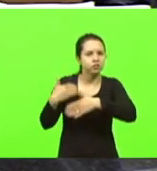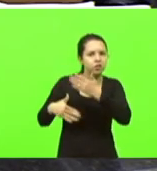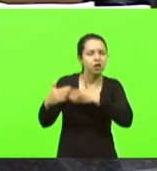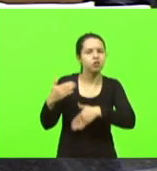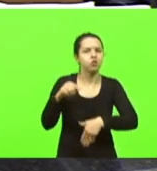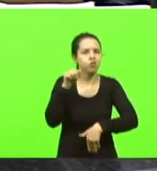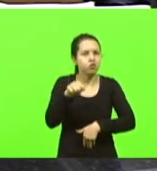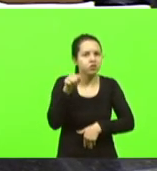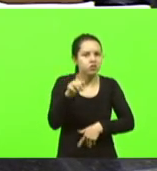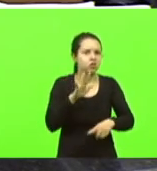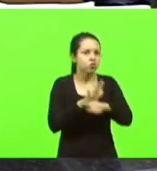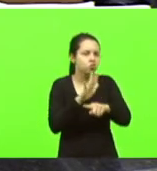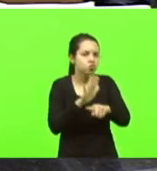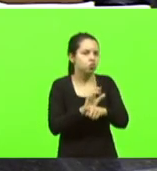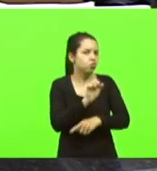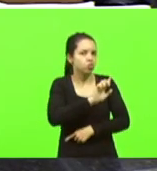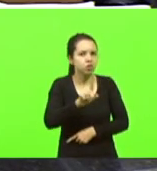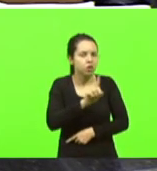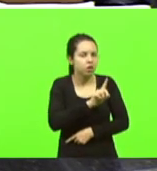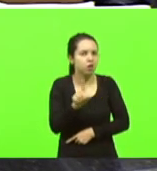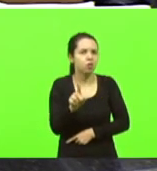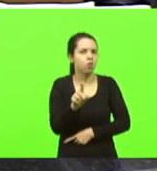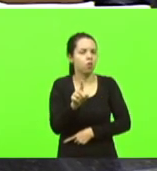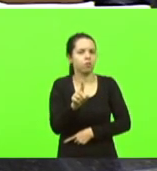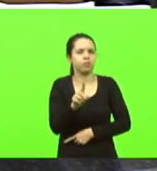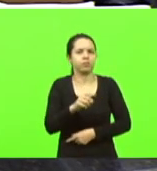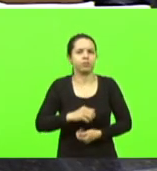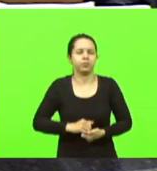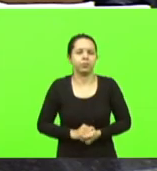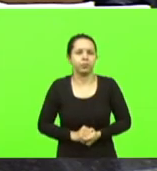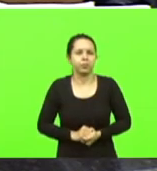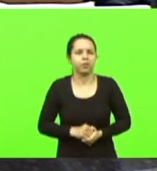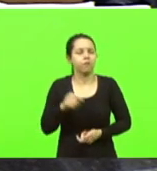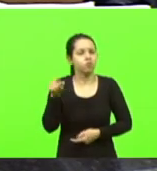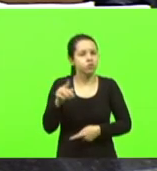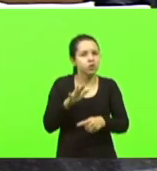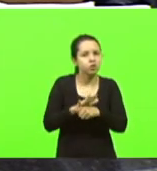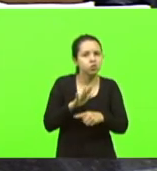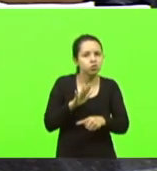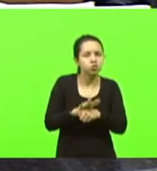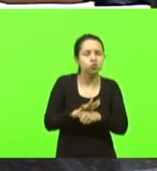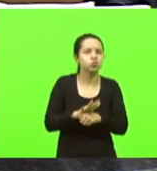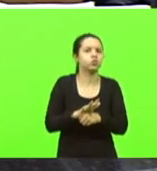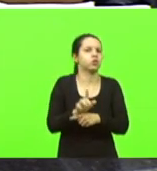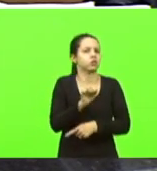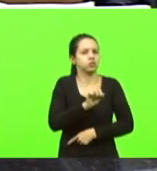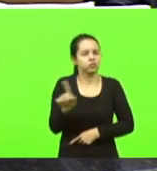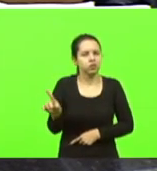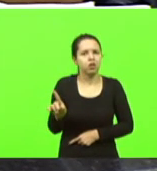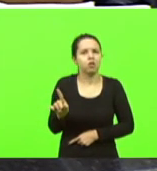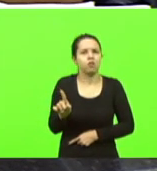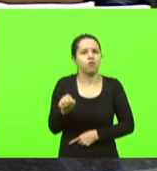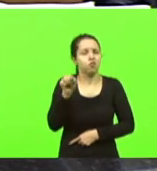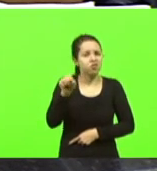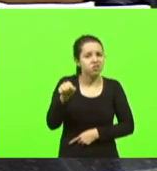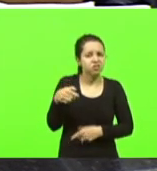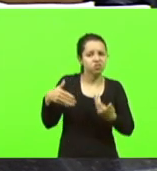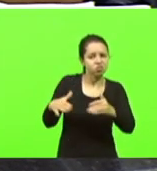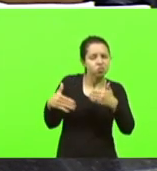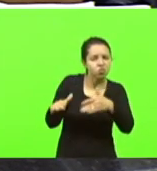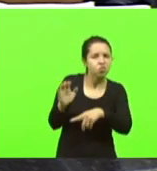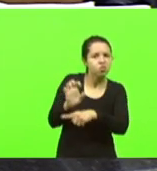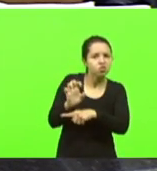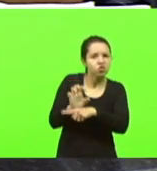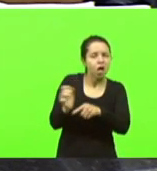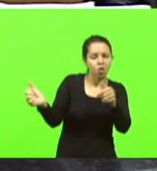deu a sua contribuição e não foi a sua parcela e não fez a sua parte você deixou que o nosso estado fosse